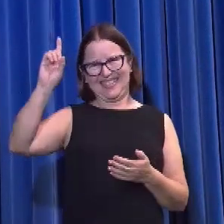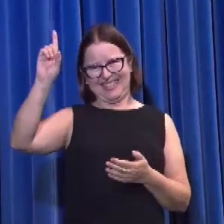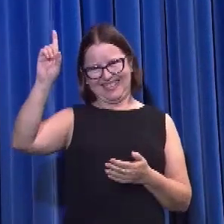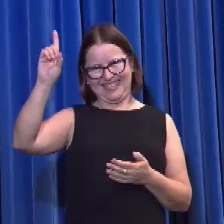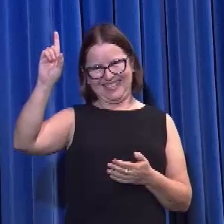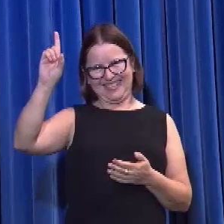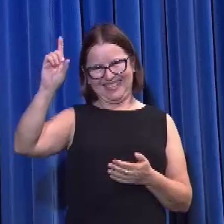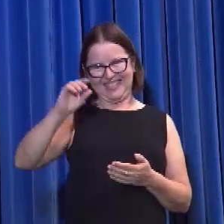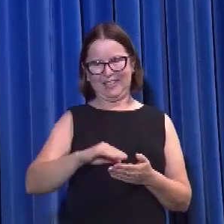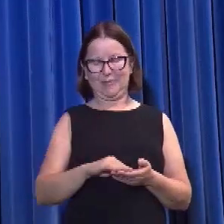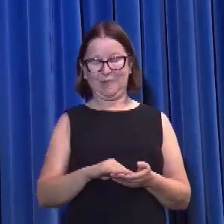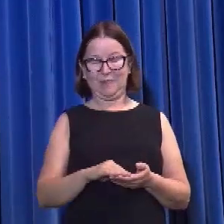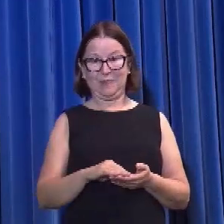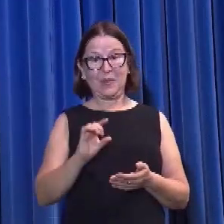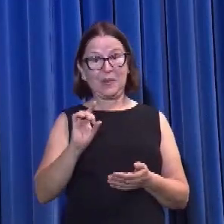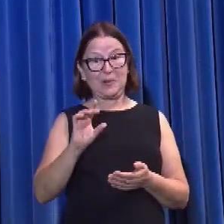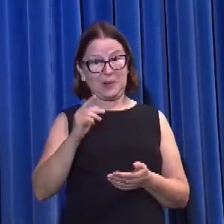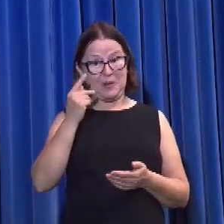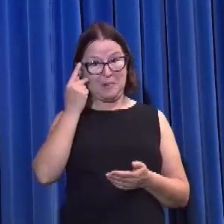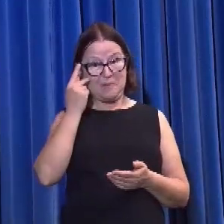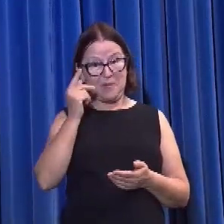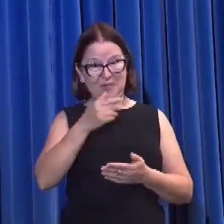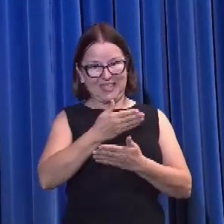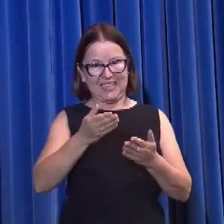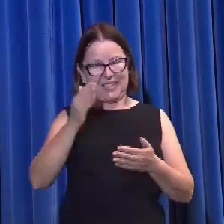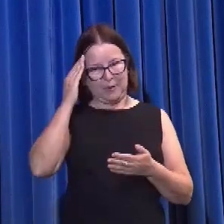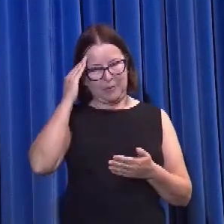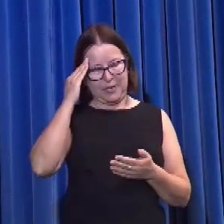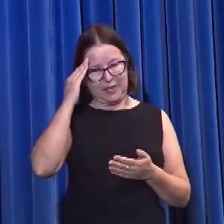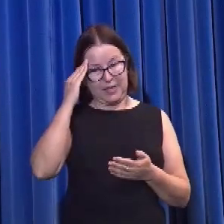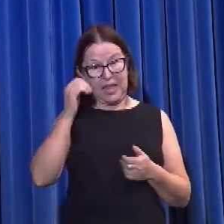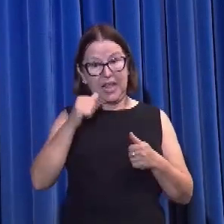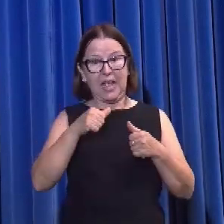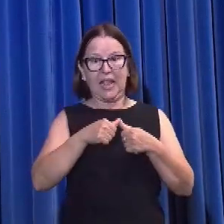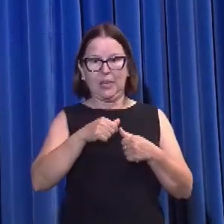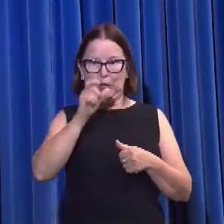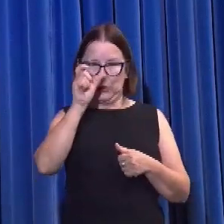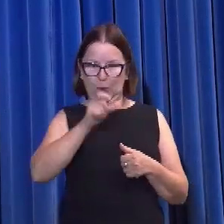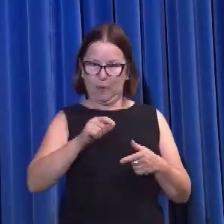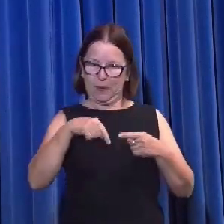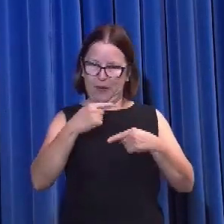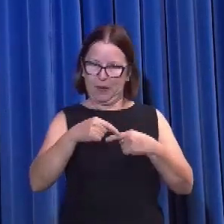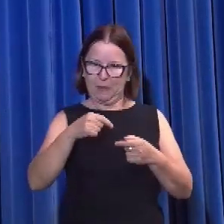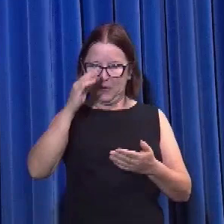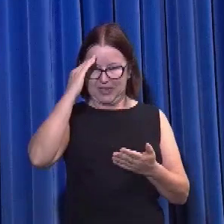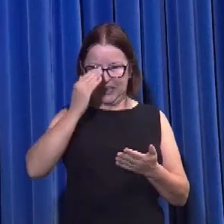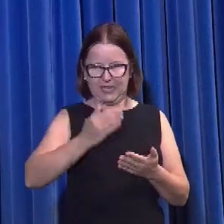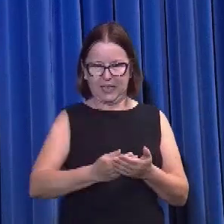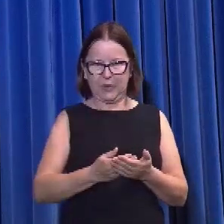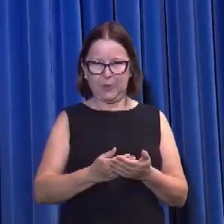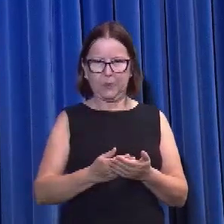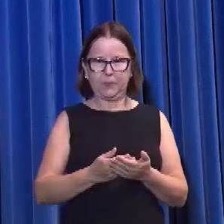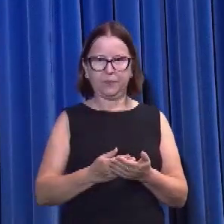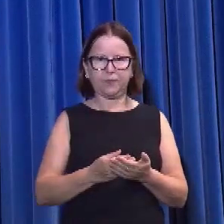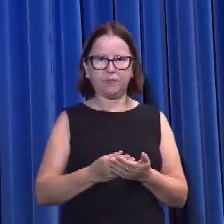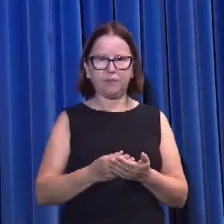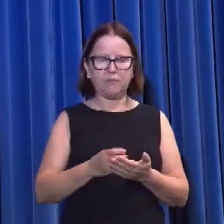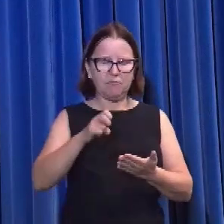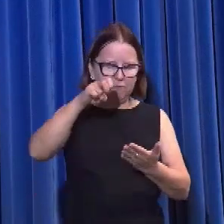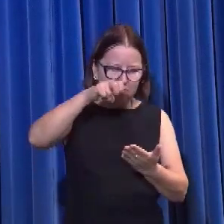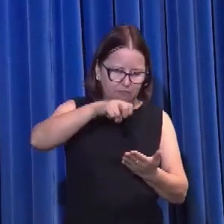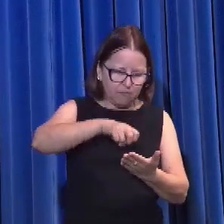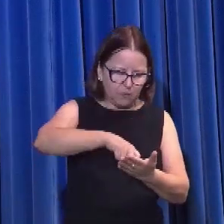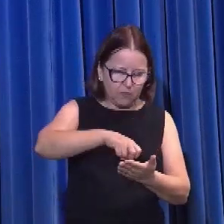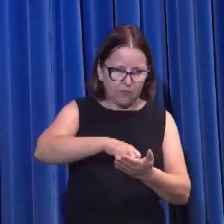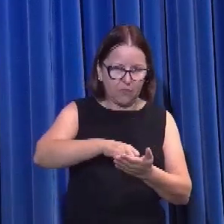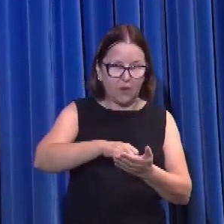Para vocês terem uma noção, quando ele começava a orar, às vezes ele se prostrava diante do Senhor, ficava 8 horas orando,